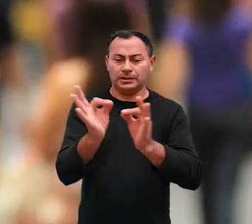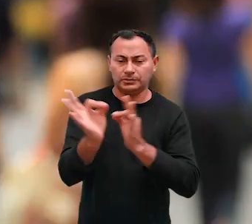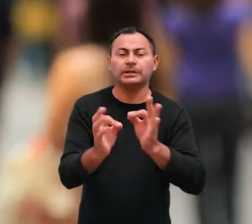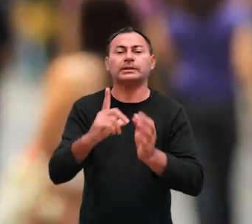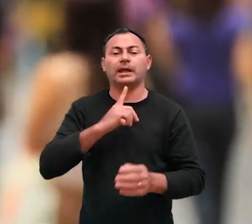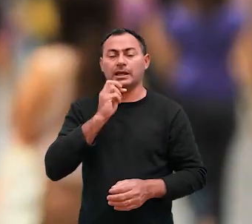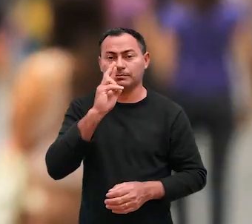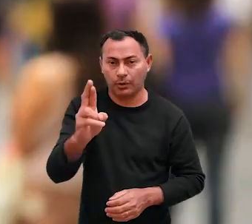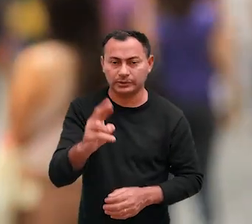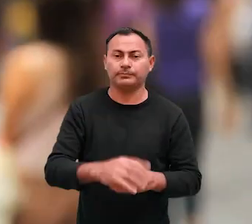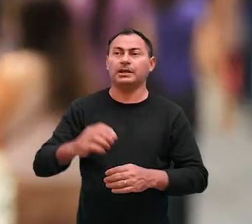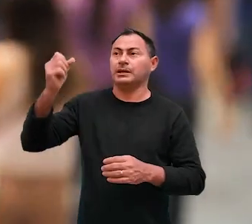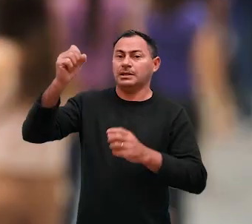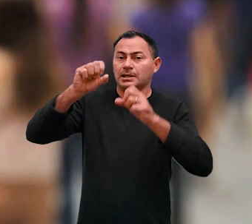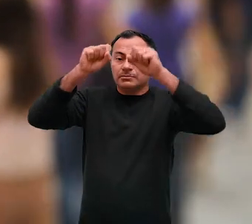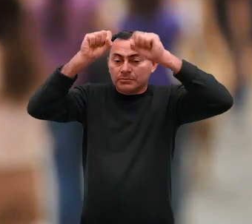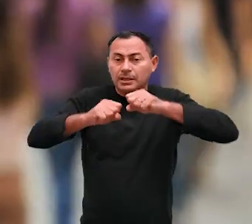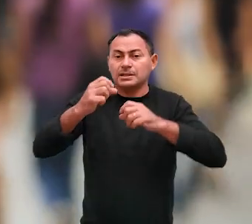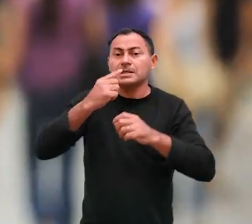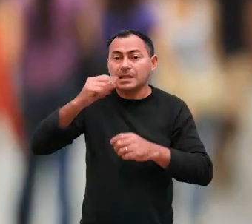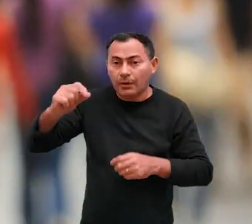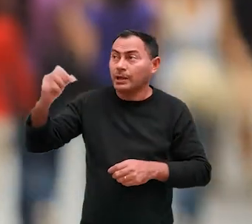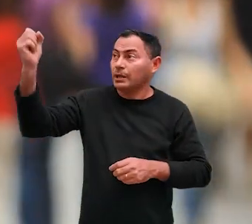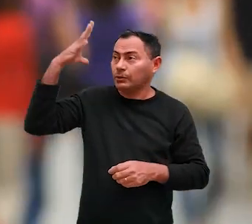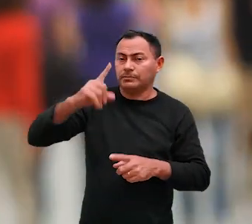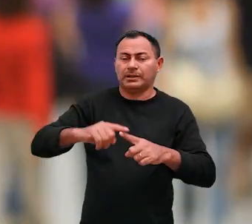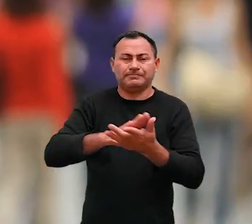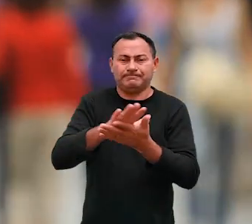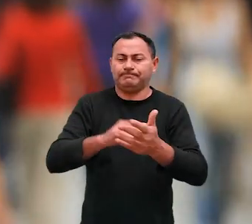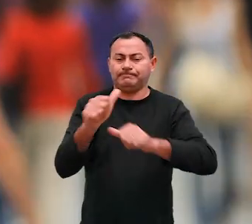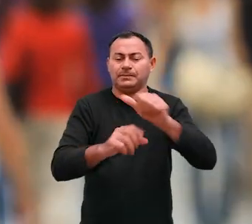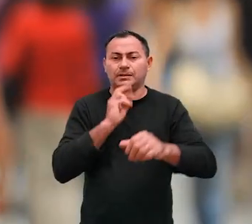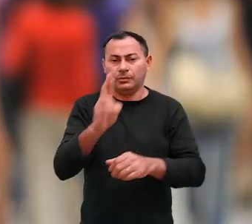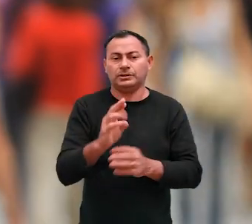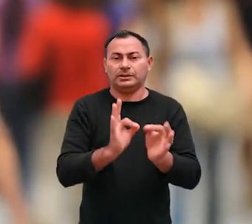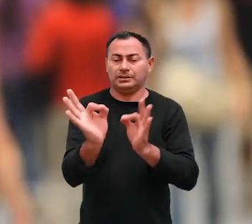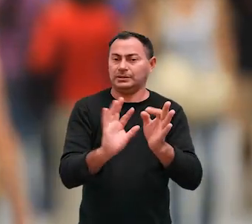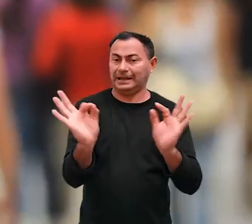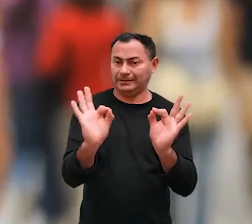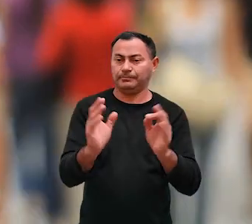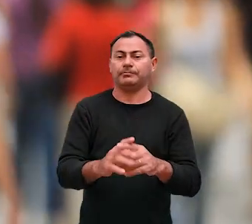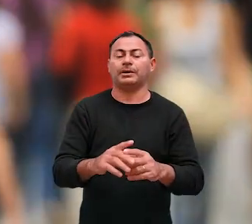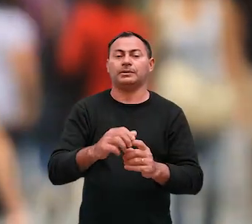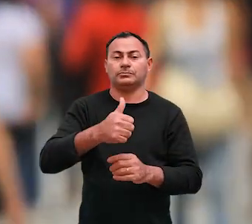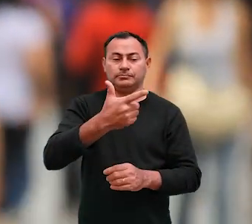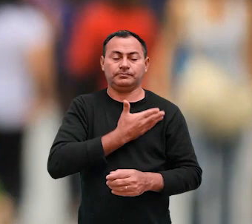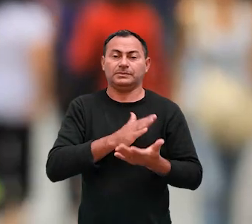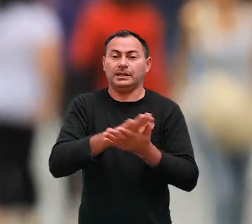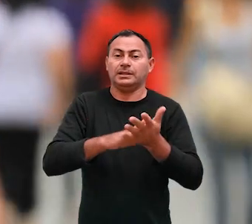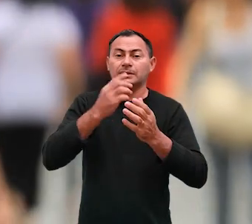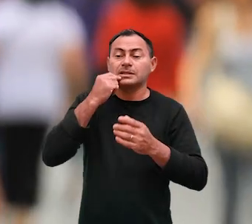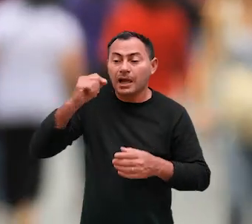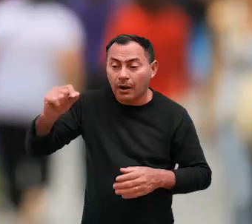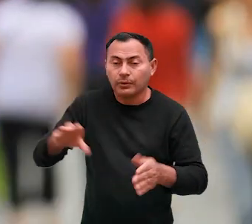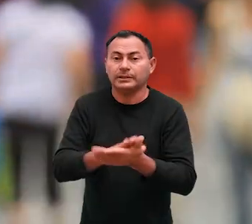solução e respostas, sal e luz, mas jamais se tornam respostas nem soluções. Na verdade, eles não são sal nem